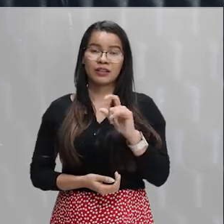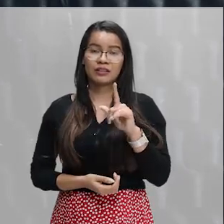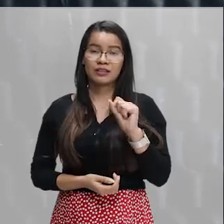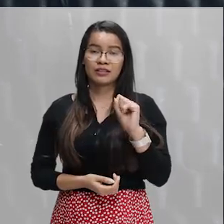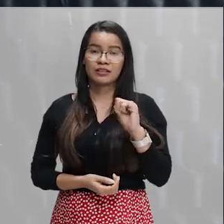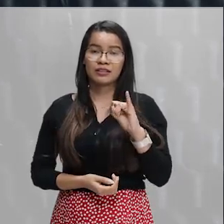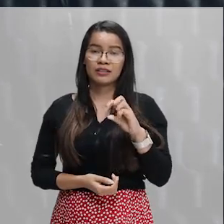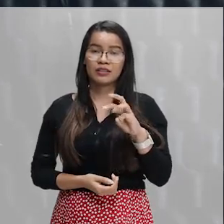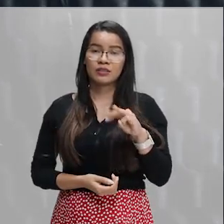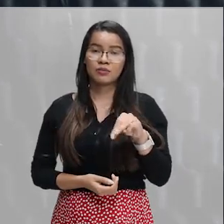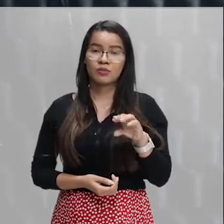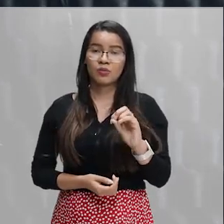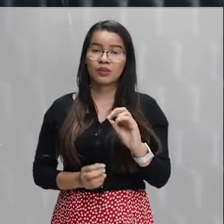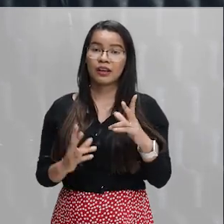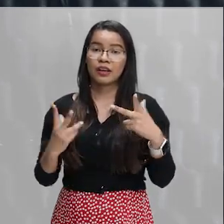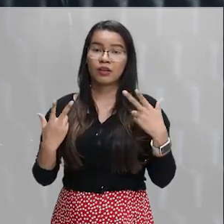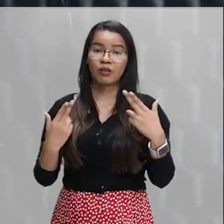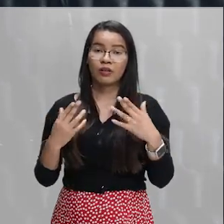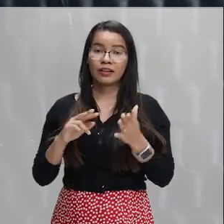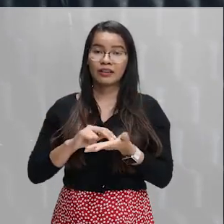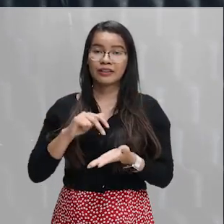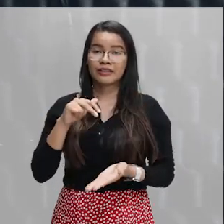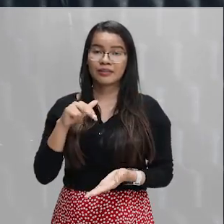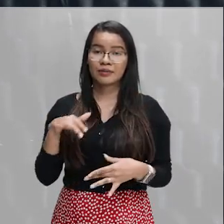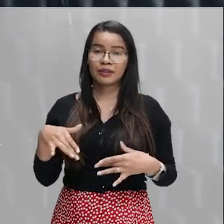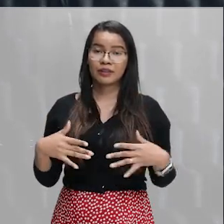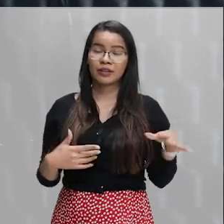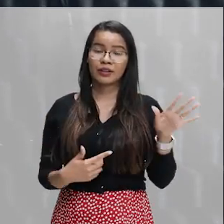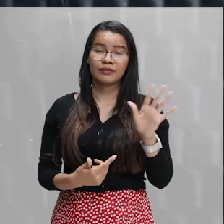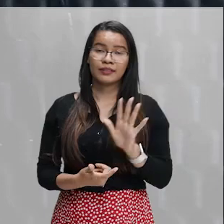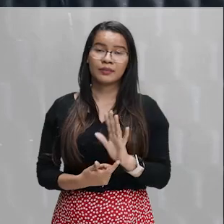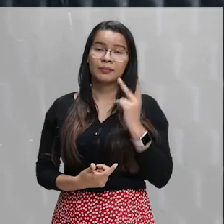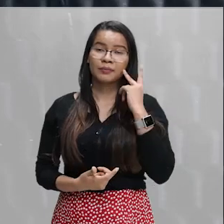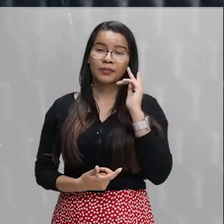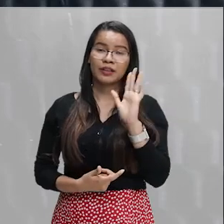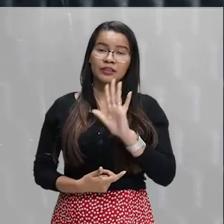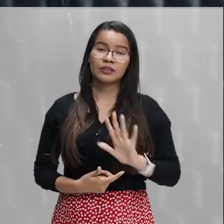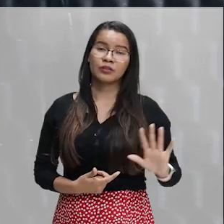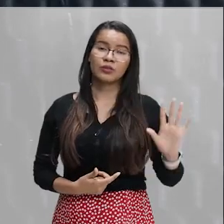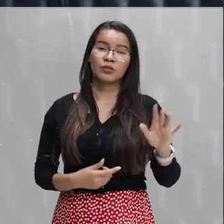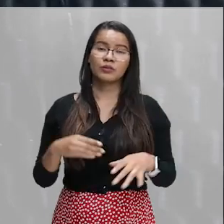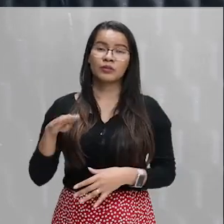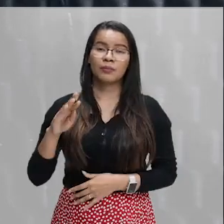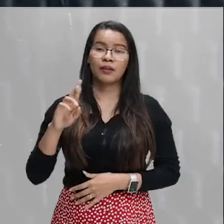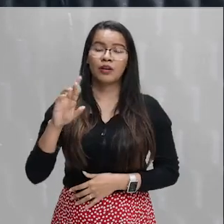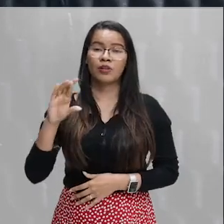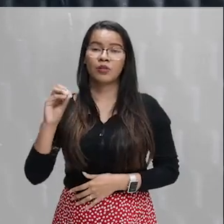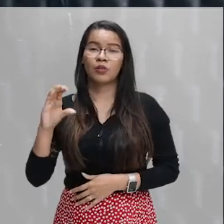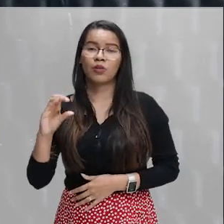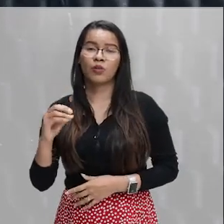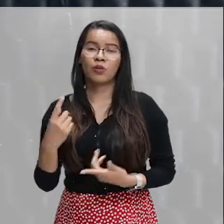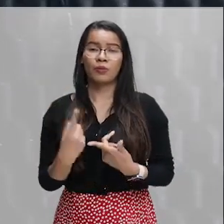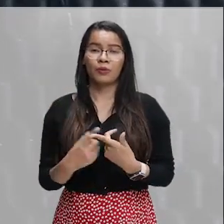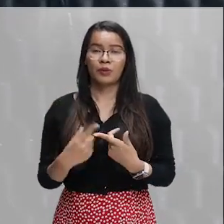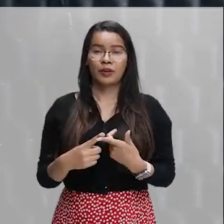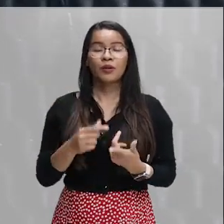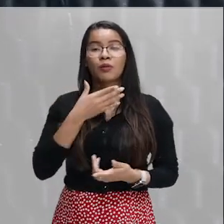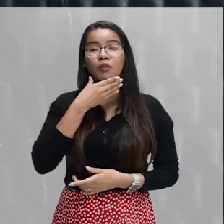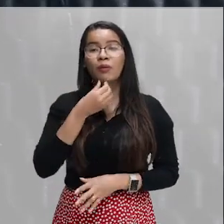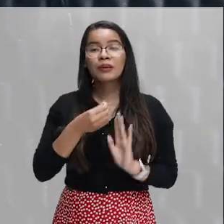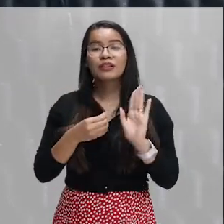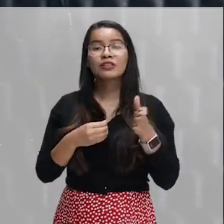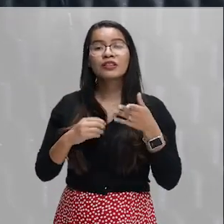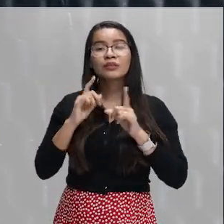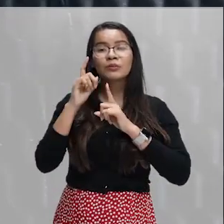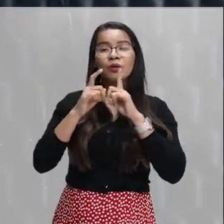é a mesma coisa que renascimento. Aí eu venho para o barroco, tá? Porque o barroco, o homem já se preocupa